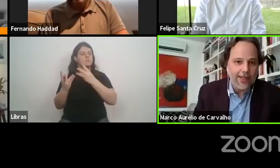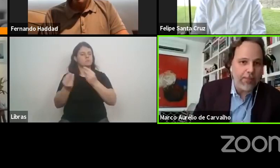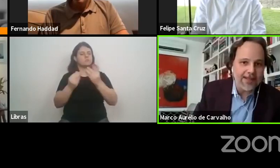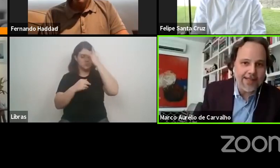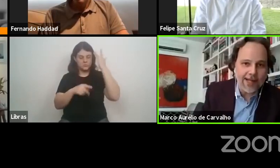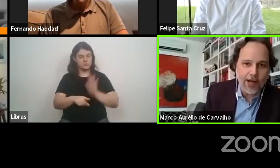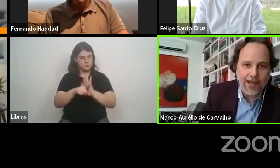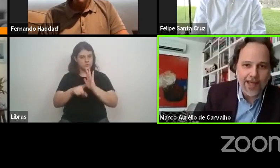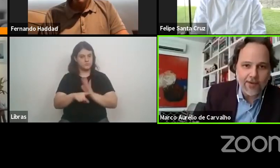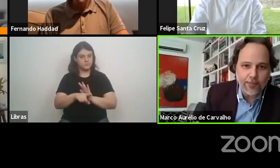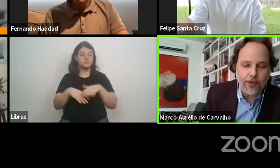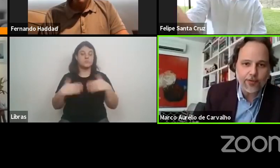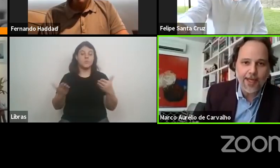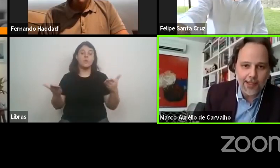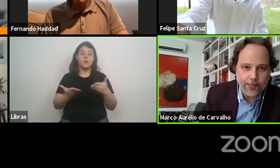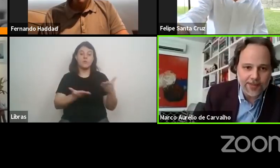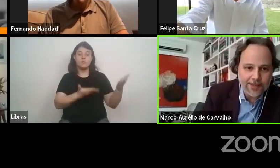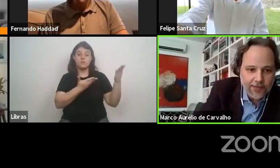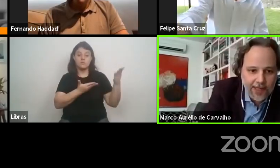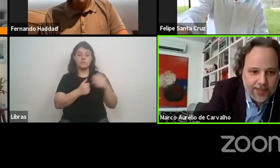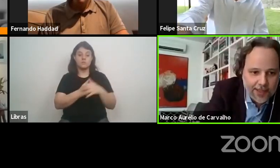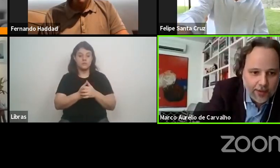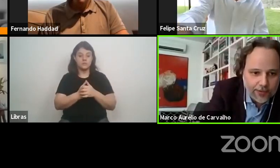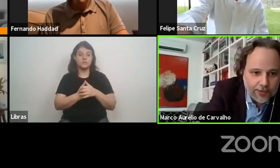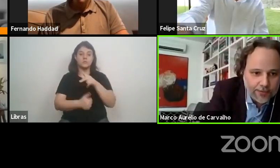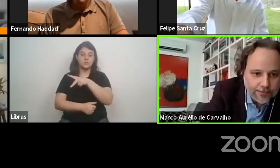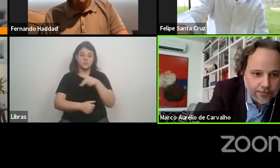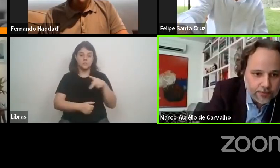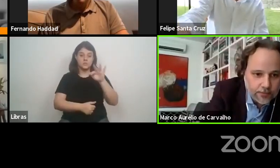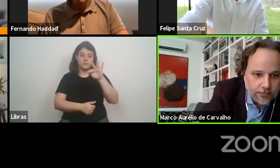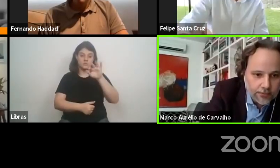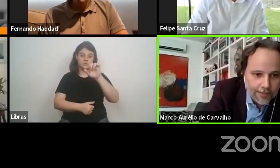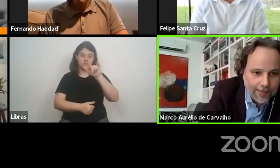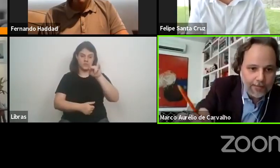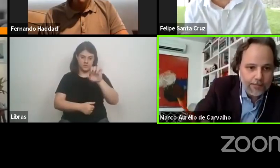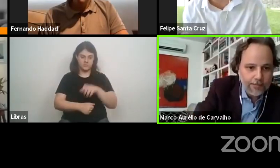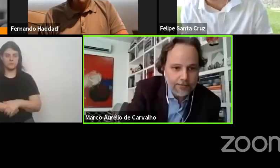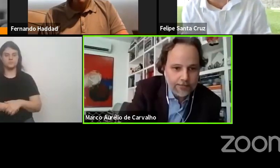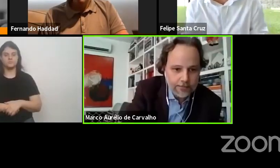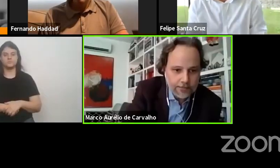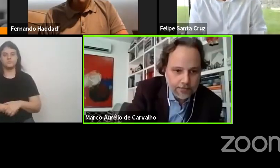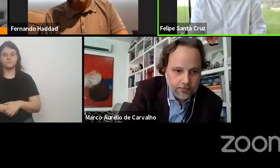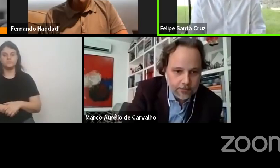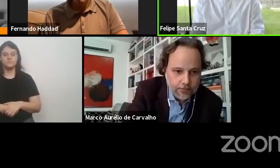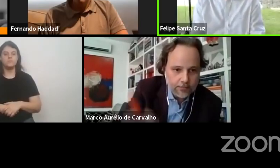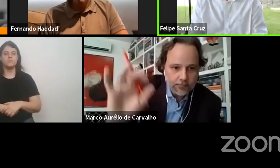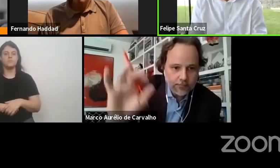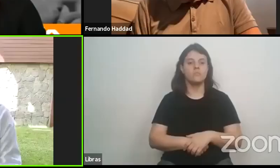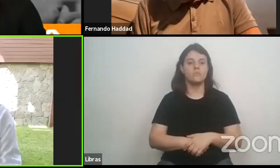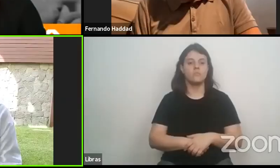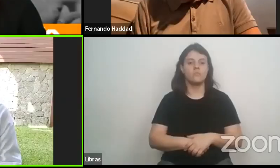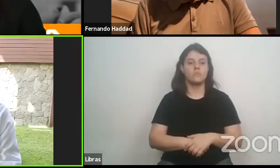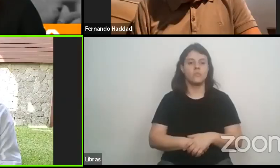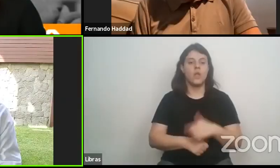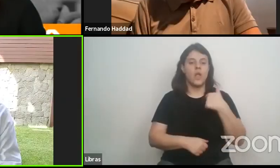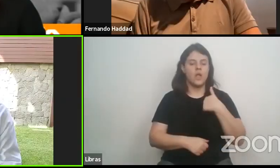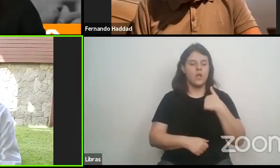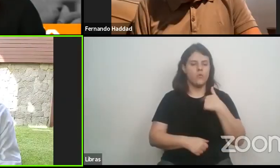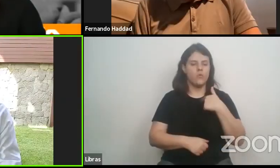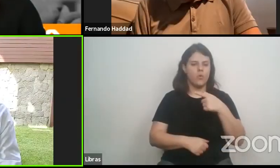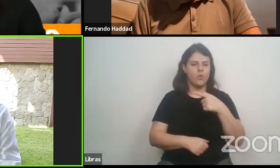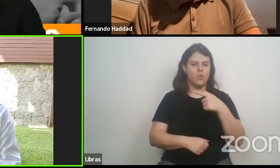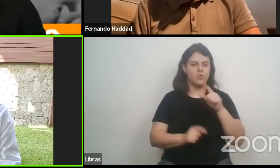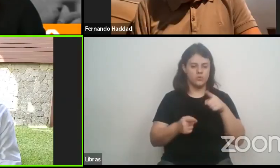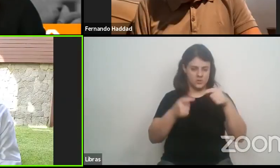isso. Então, passar agora a palavra para o nosso querido presidente Felipe Santa Cruz. Acho que eu vou pegar, Marco, do teu